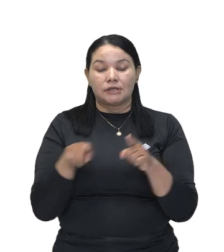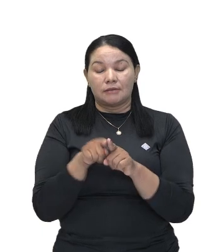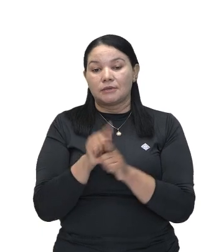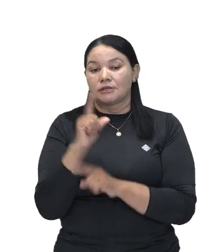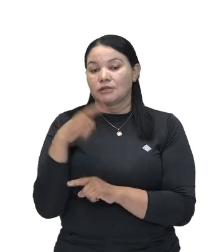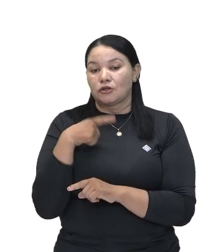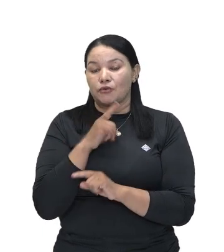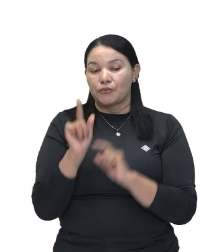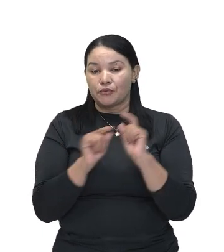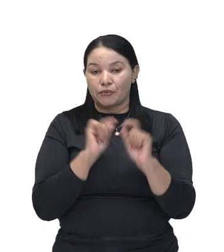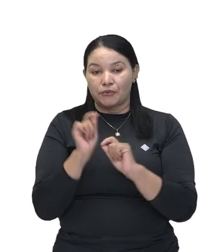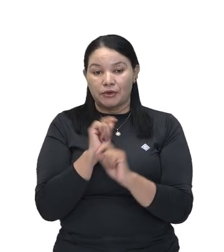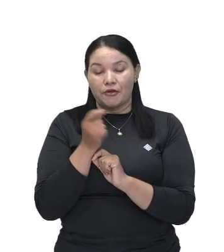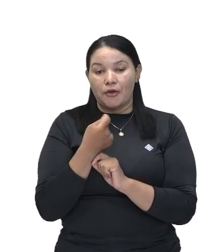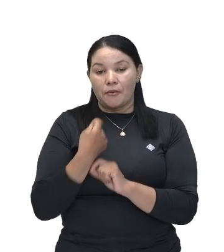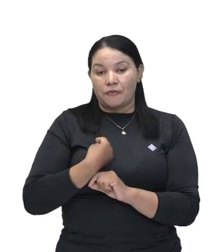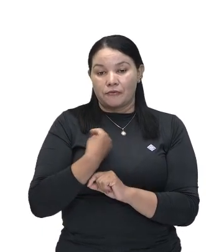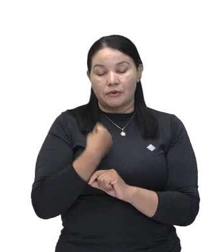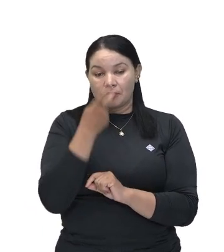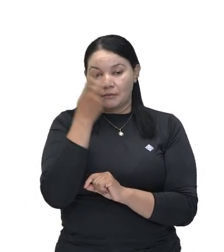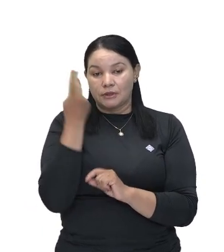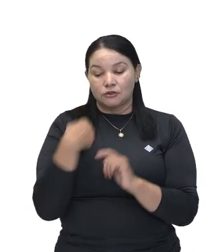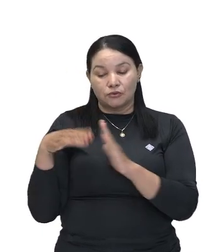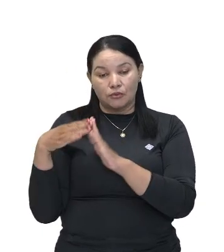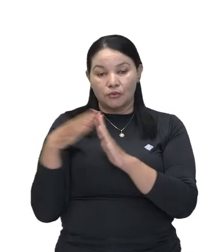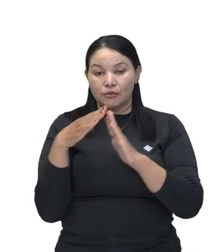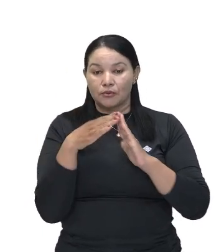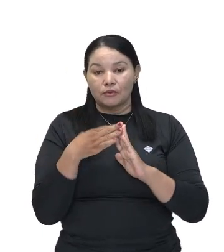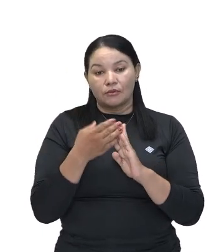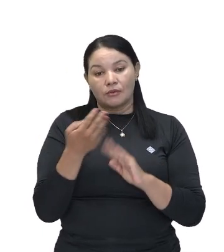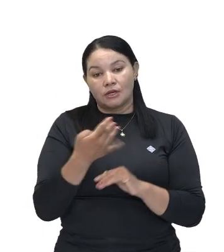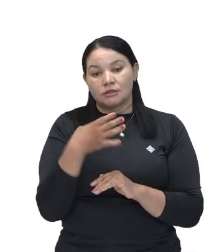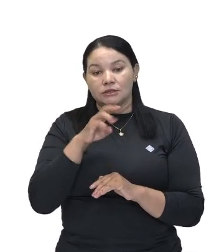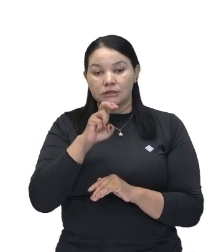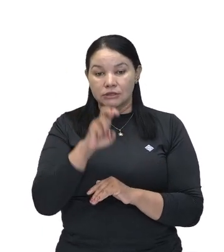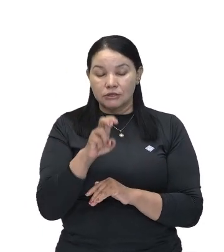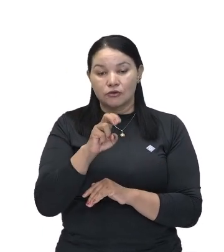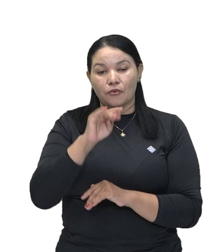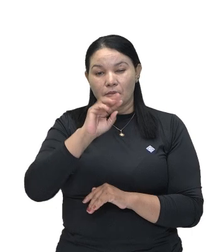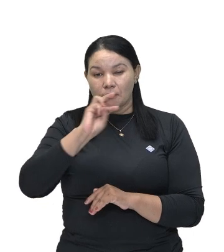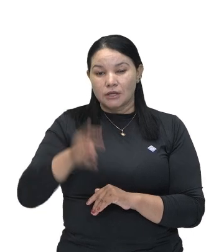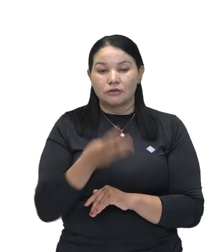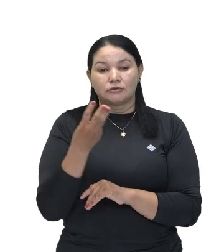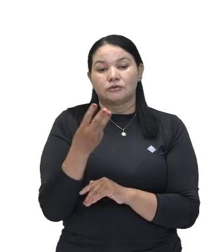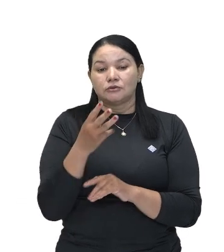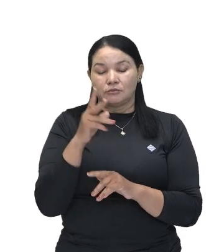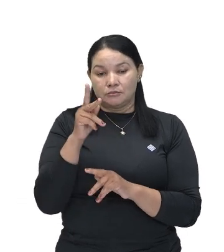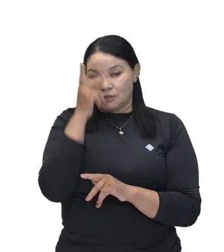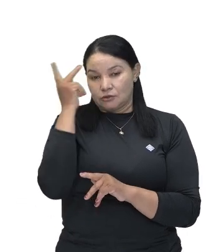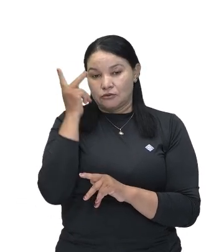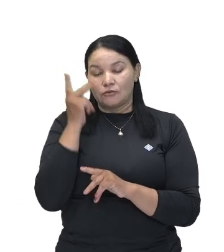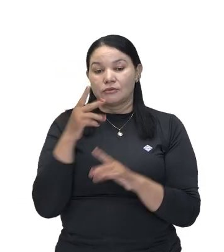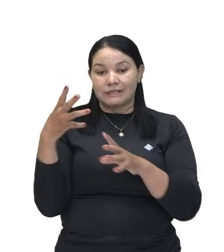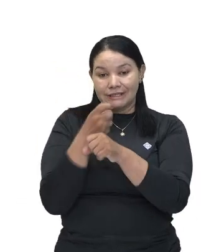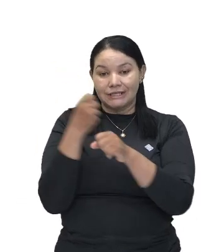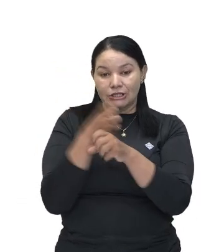Nesse país, vivem cerca de 45 milhões de habitantes, segundo o censo